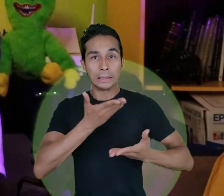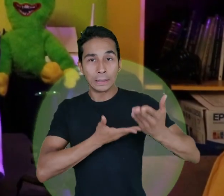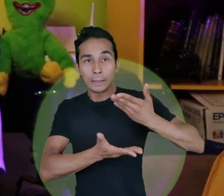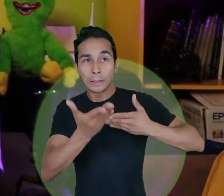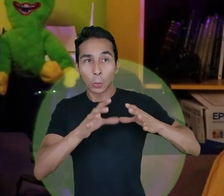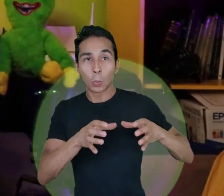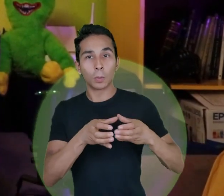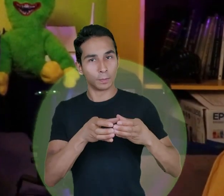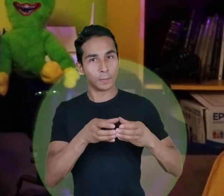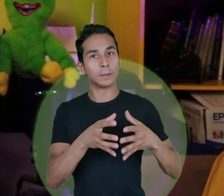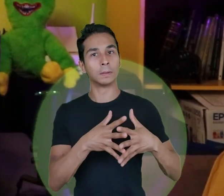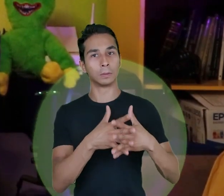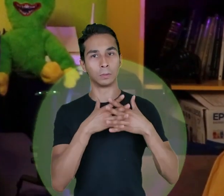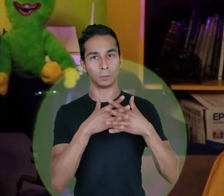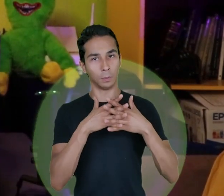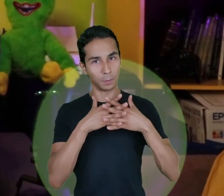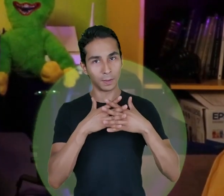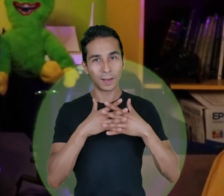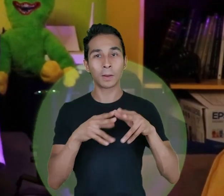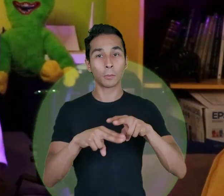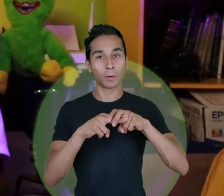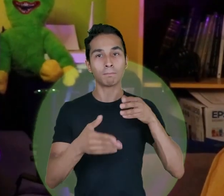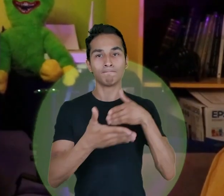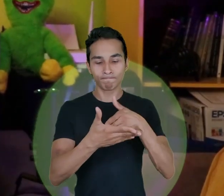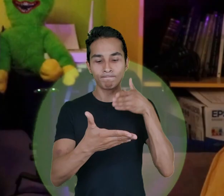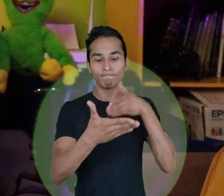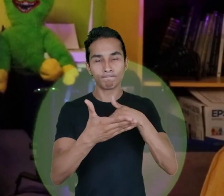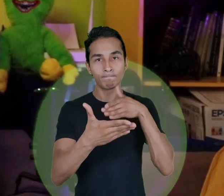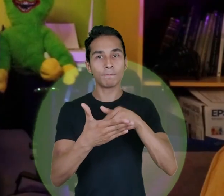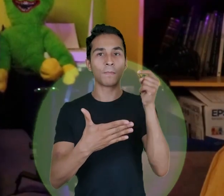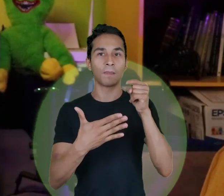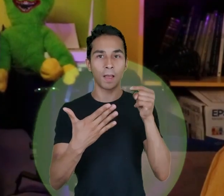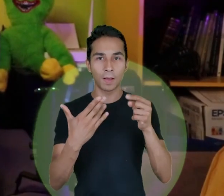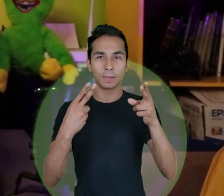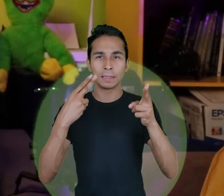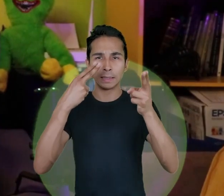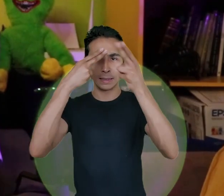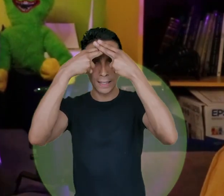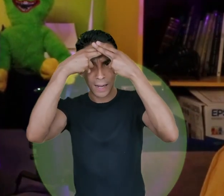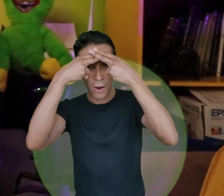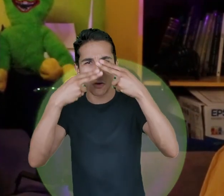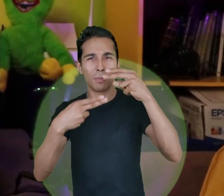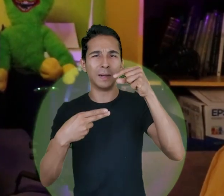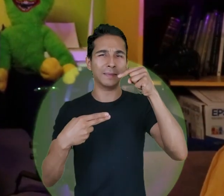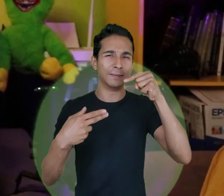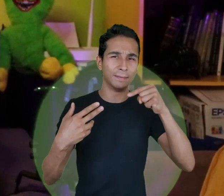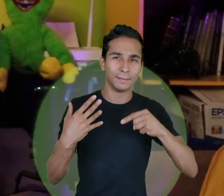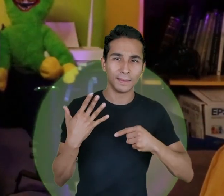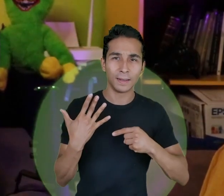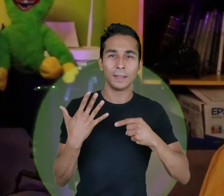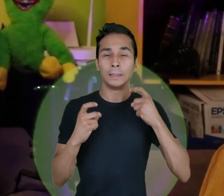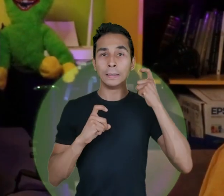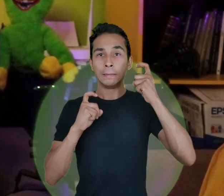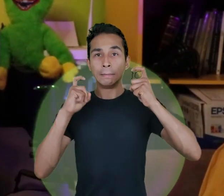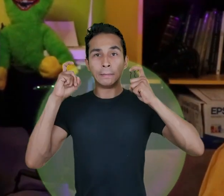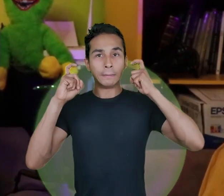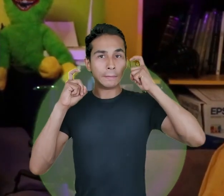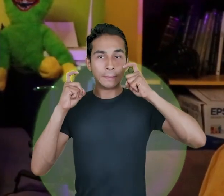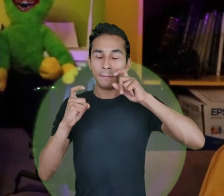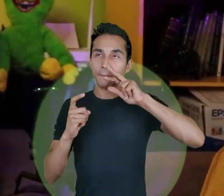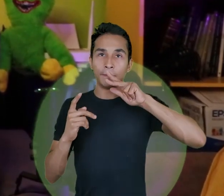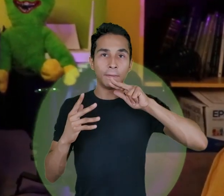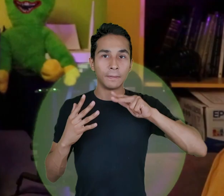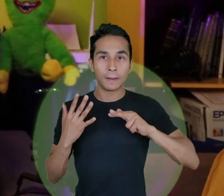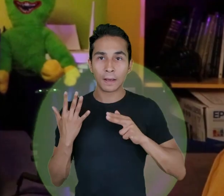artista periférico, né, ele tem que estar lidando com vários traumas aí, ou preocupações cotidianas, muitas vezes pensando